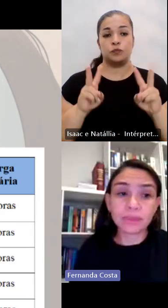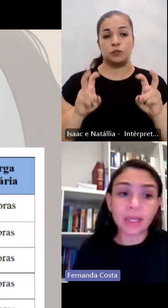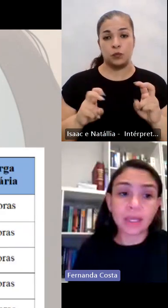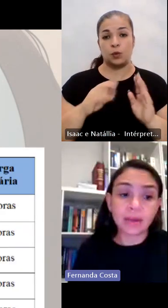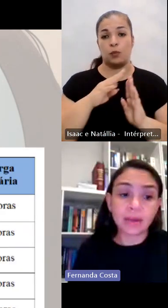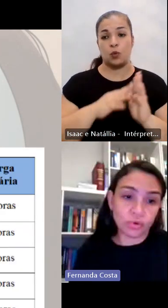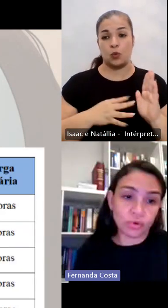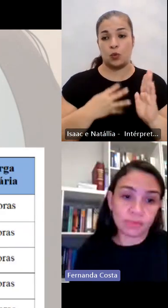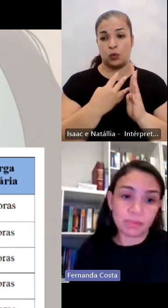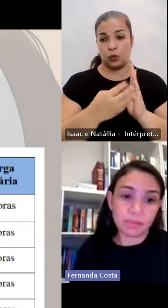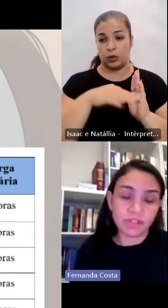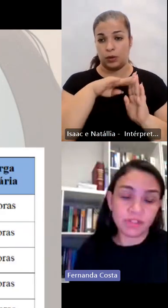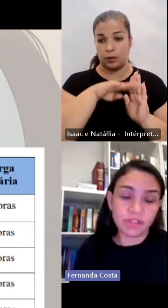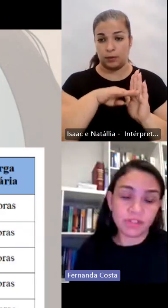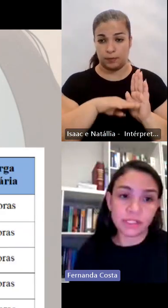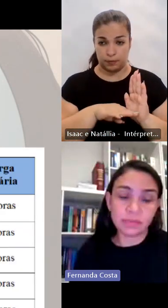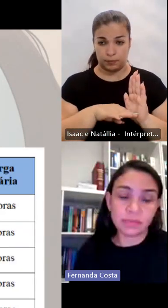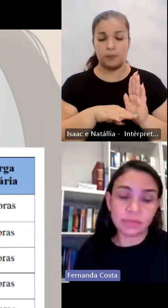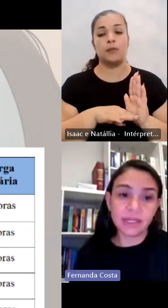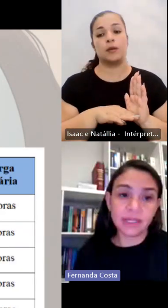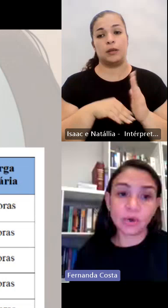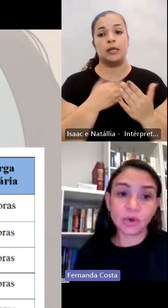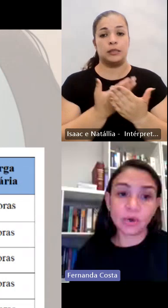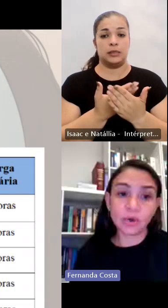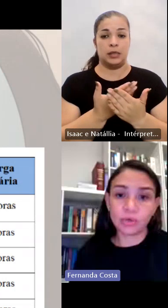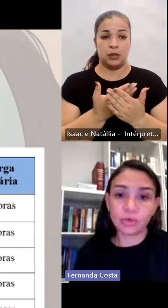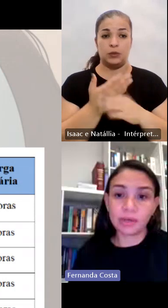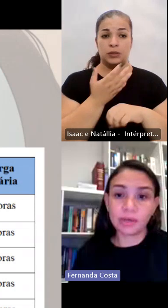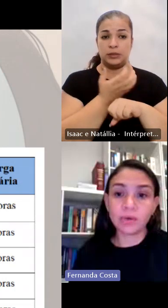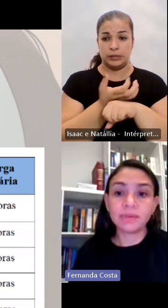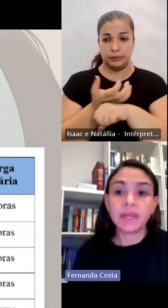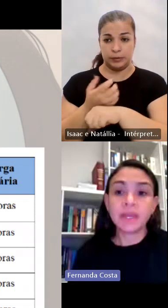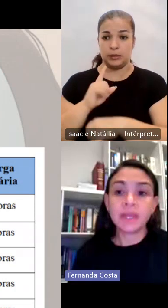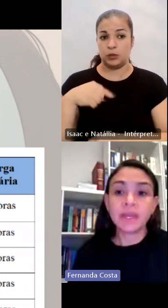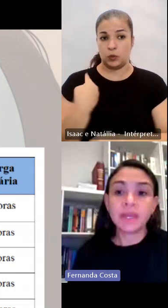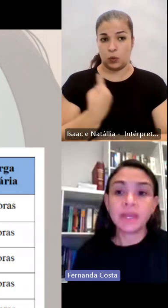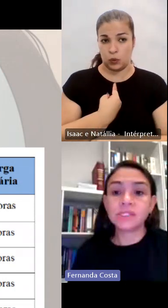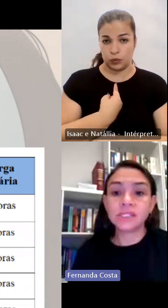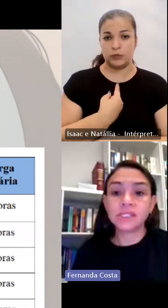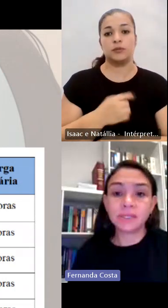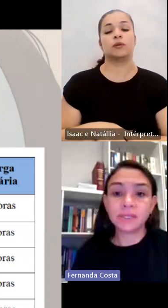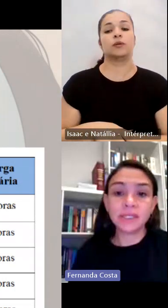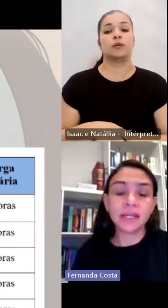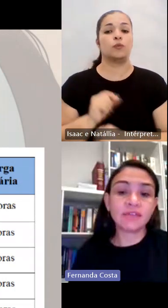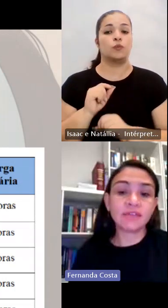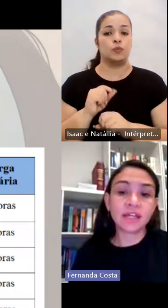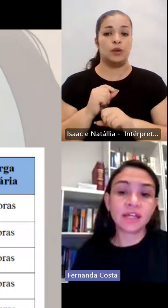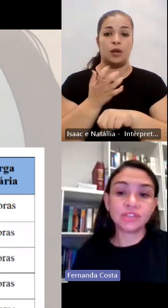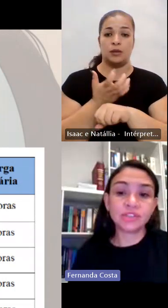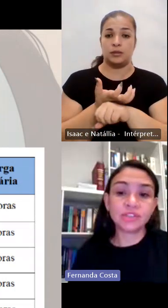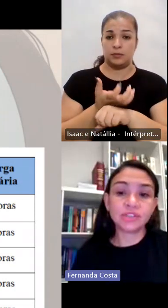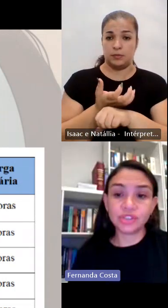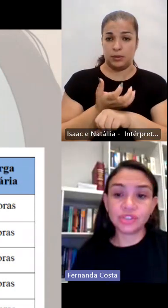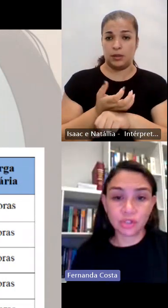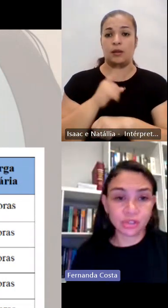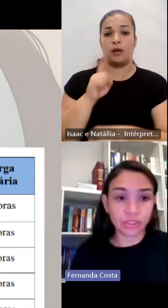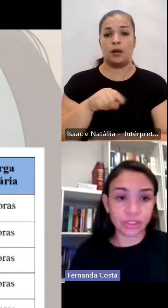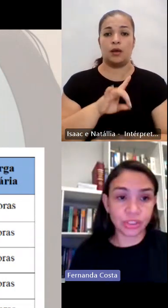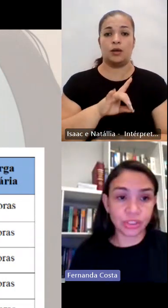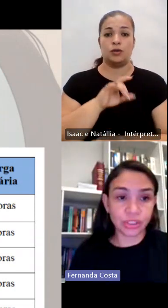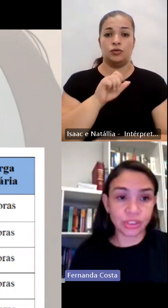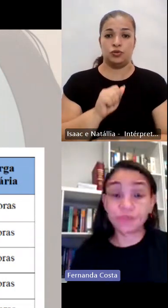dele, o cronograma previsto para a nossa disciplina, né, o nosso cronograma agora, a nossa disciplina, ela vai do dia